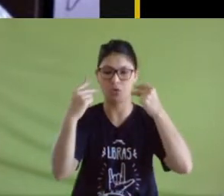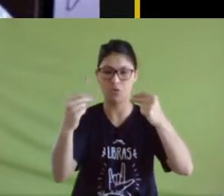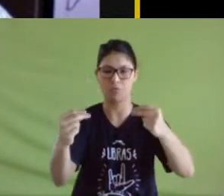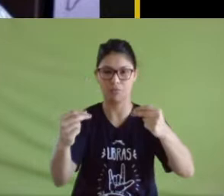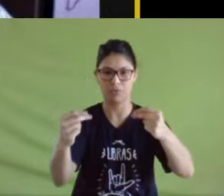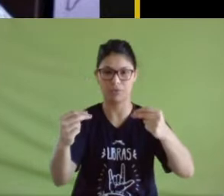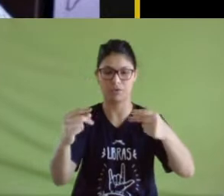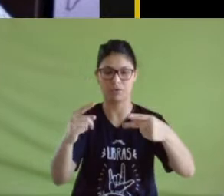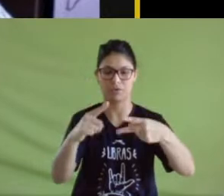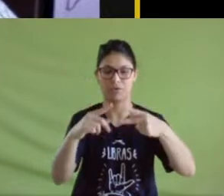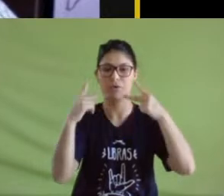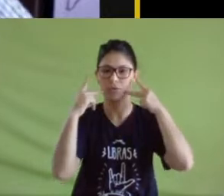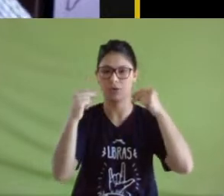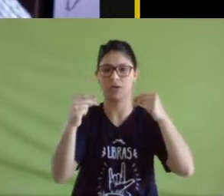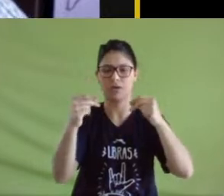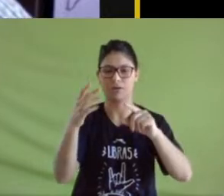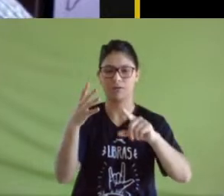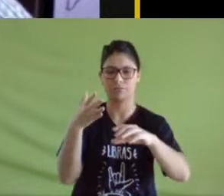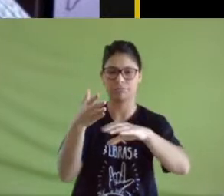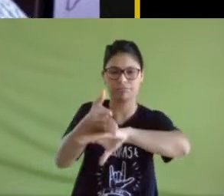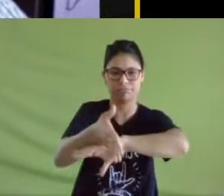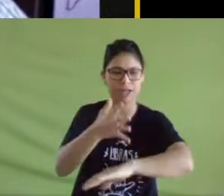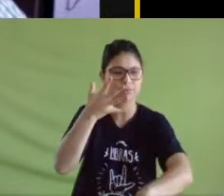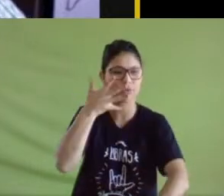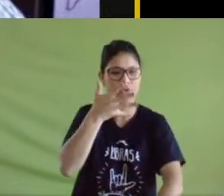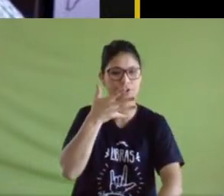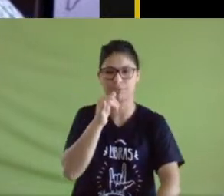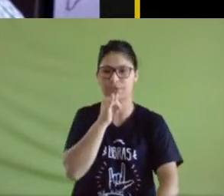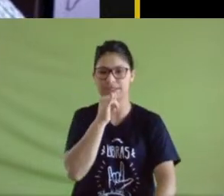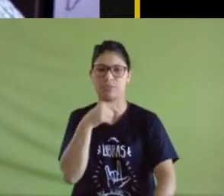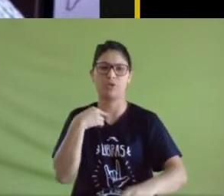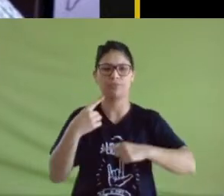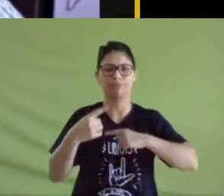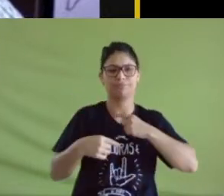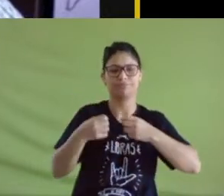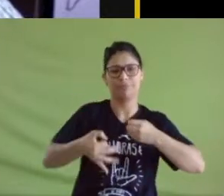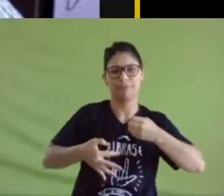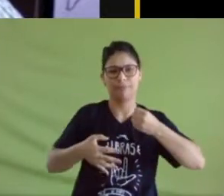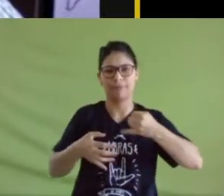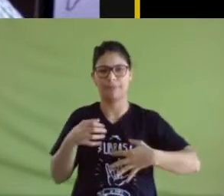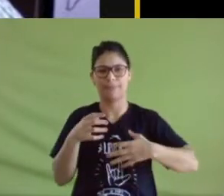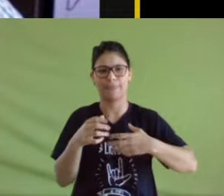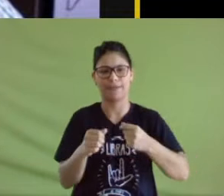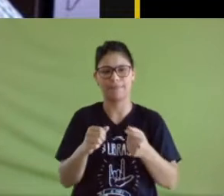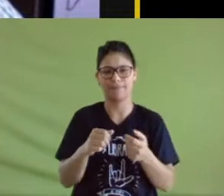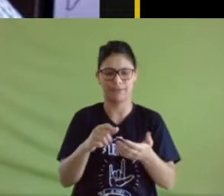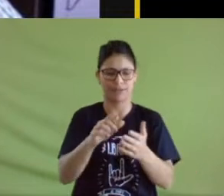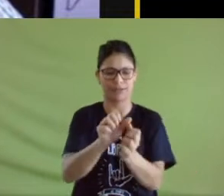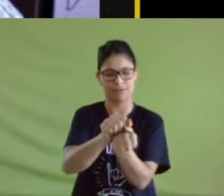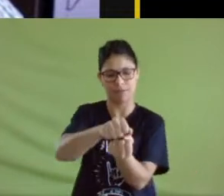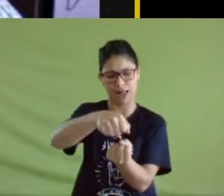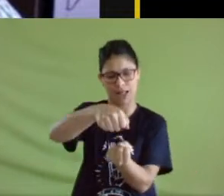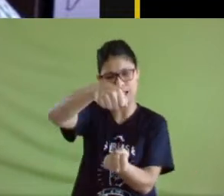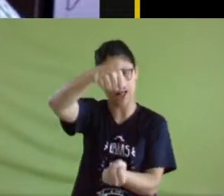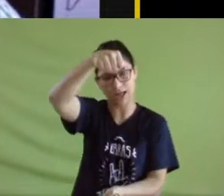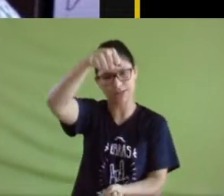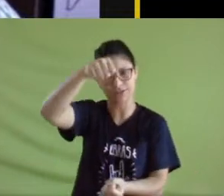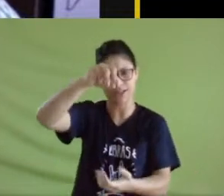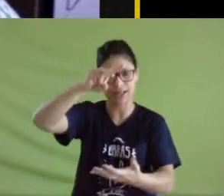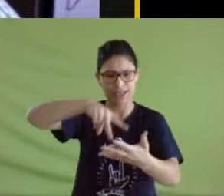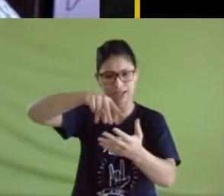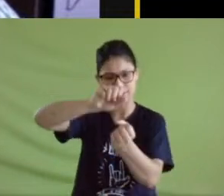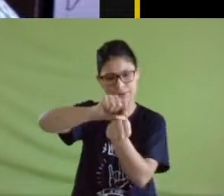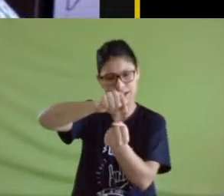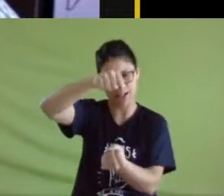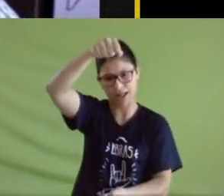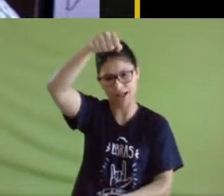um discurso. Por exemplo, eu estou desenrolando um papiro para ler em latim, ou eu estou com uma tabuinha